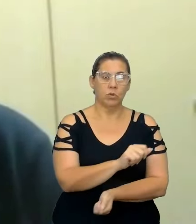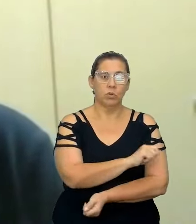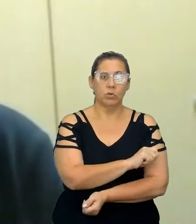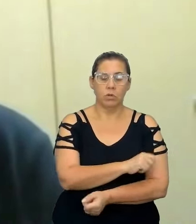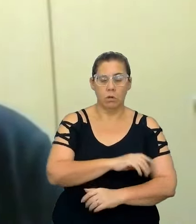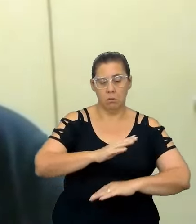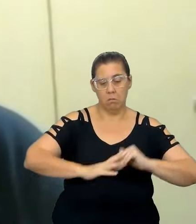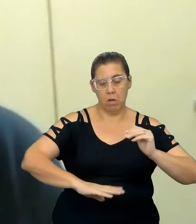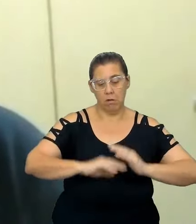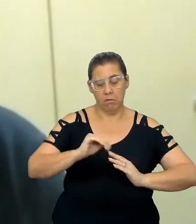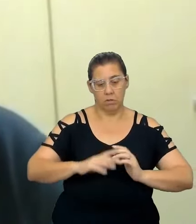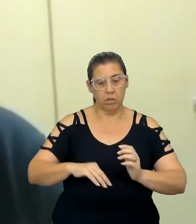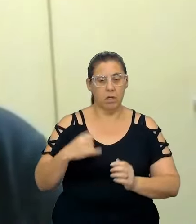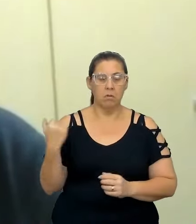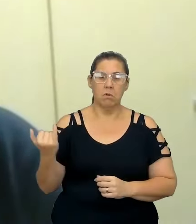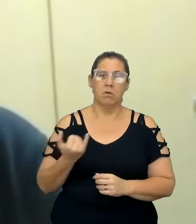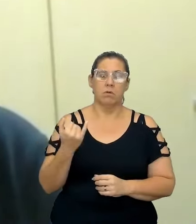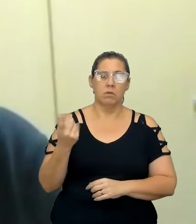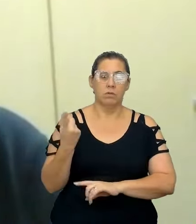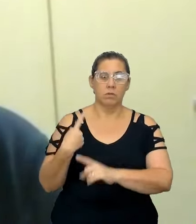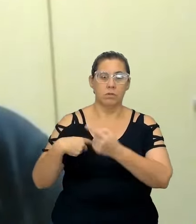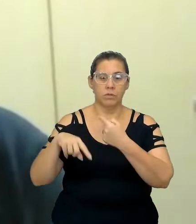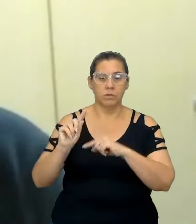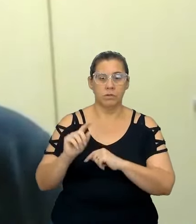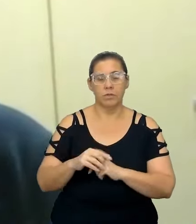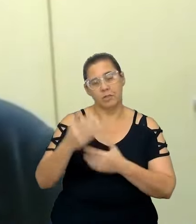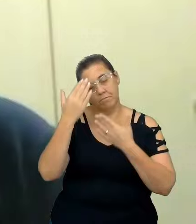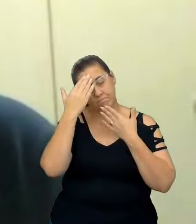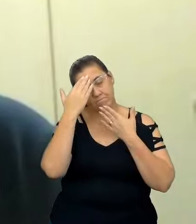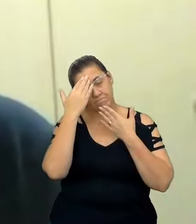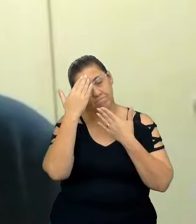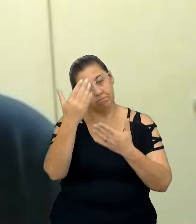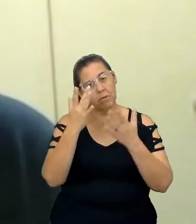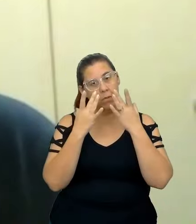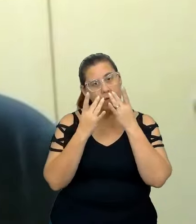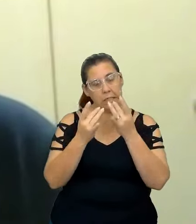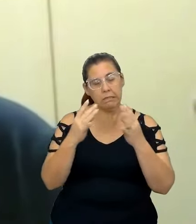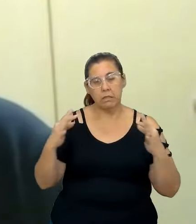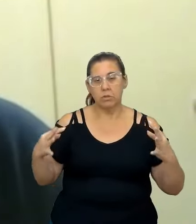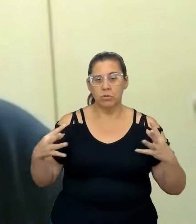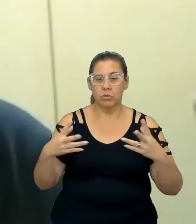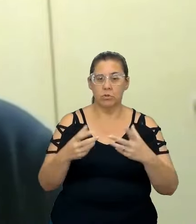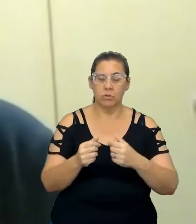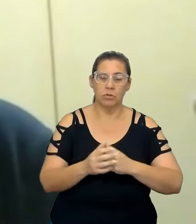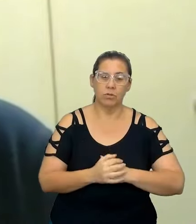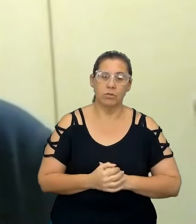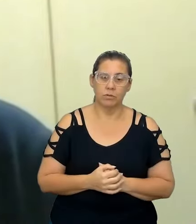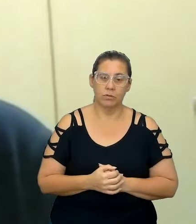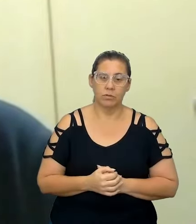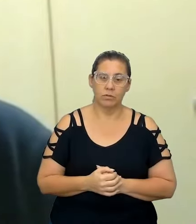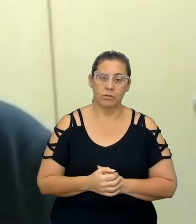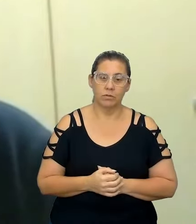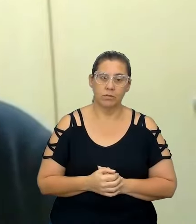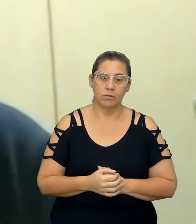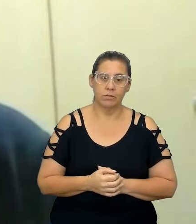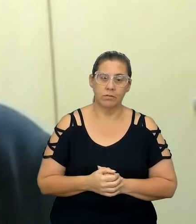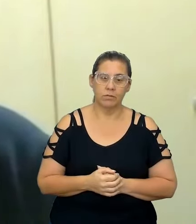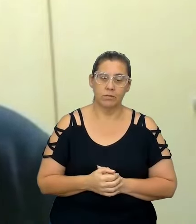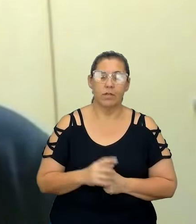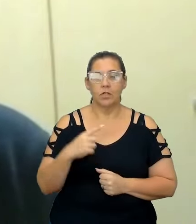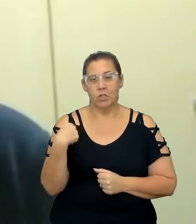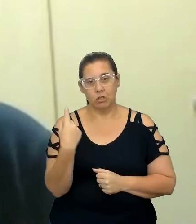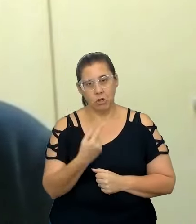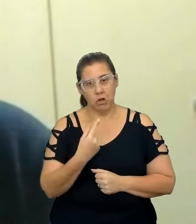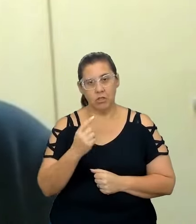habilidades essenciais sejam desenvolvidas. Muito obrigado pela atenção de todos e que a gente